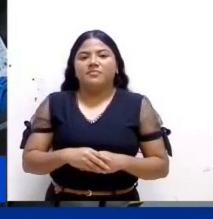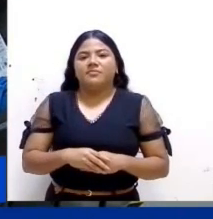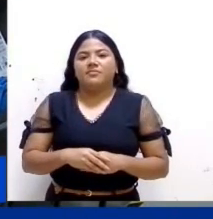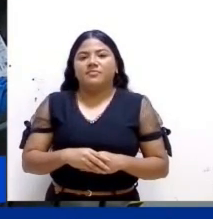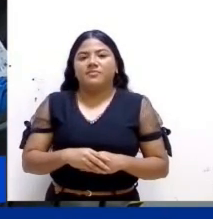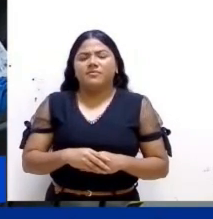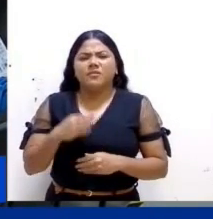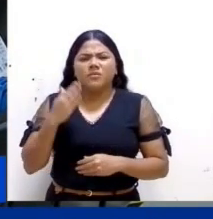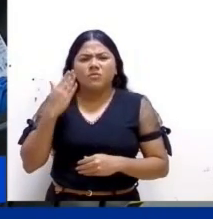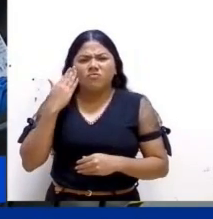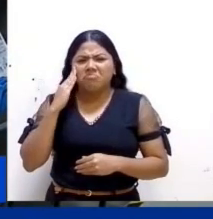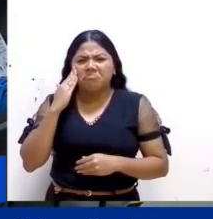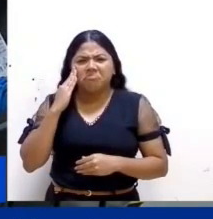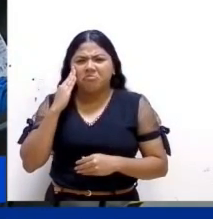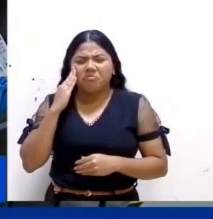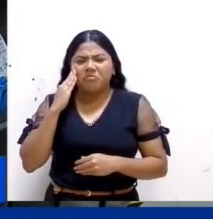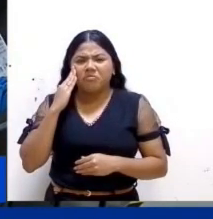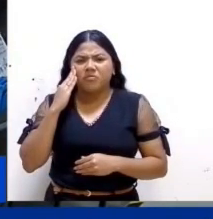Não entendi?